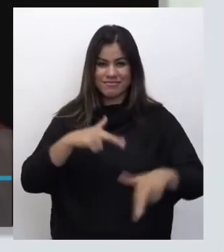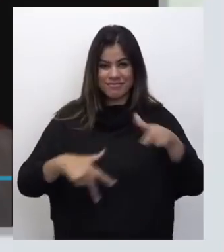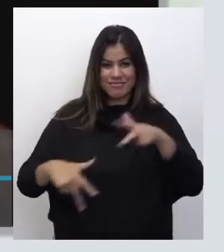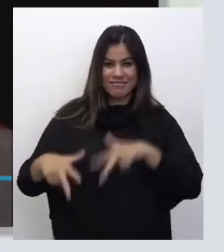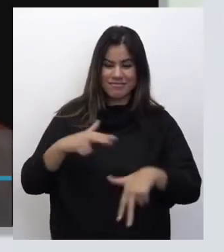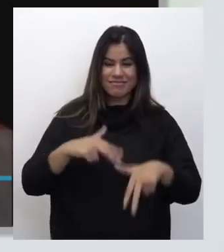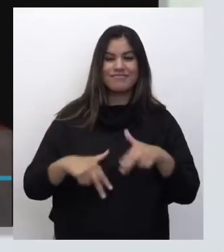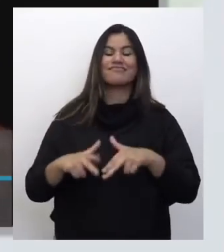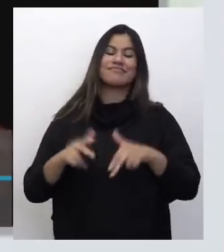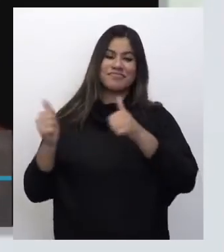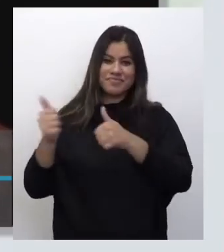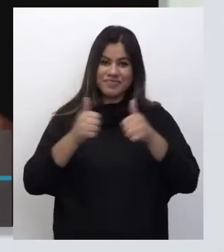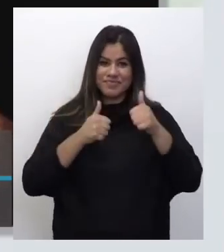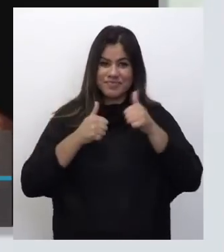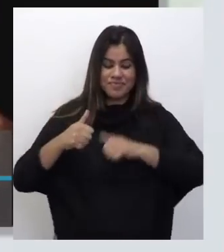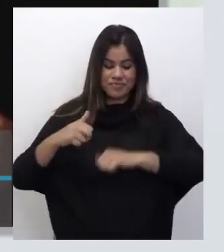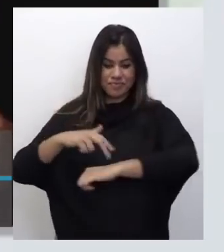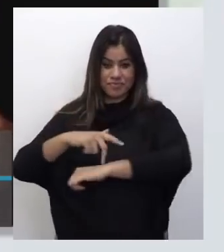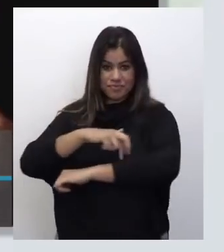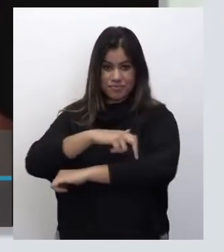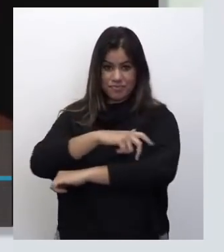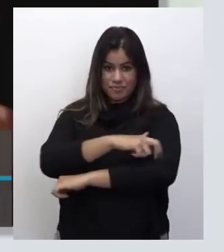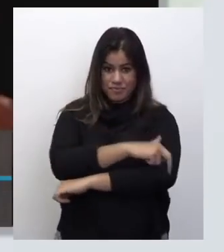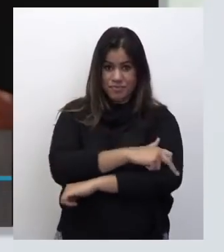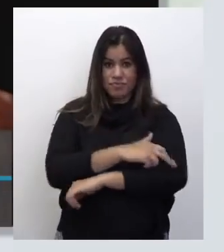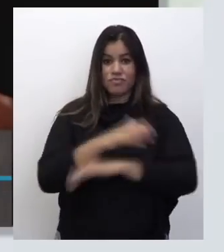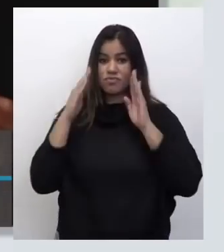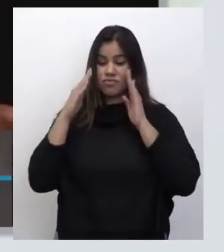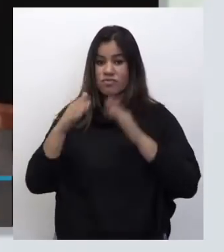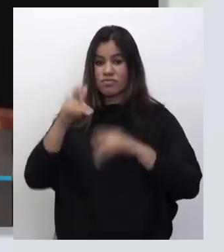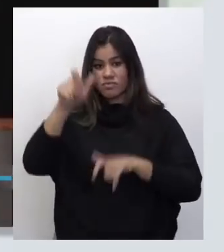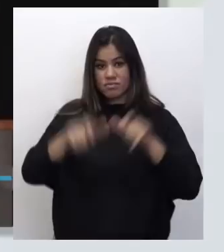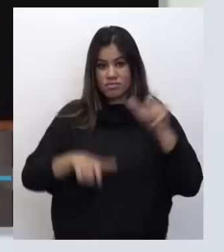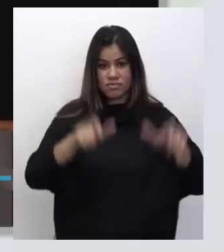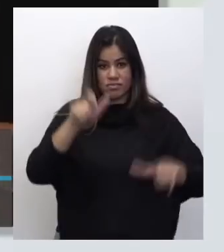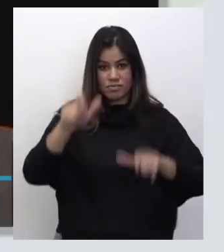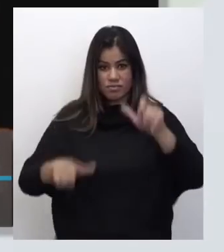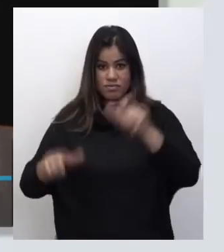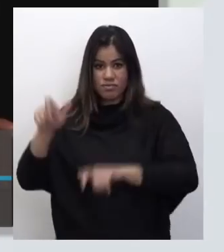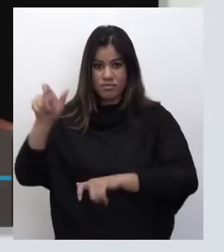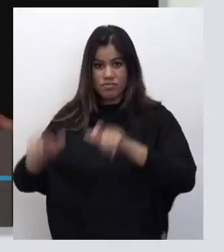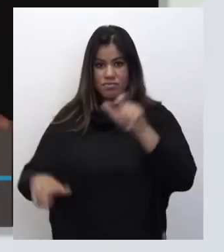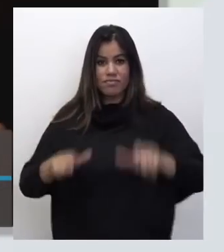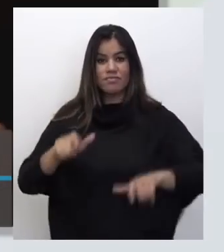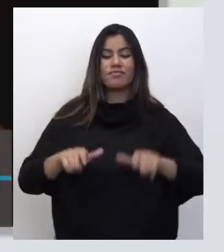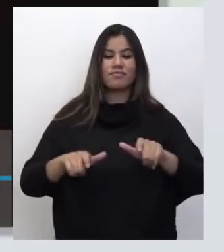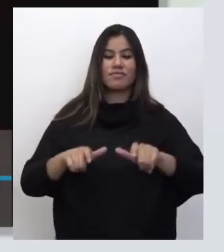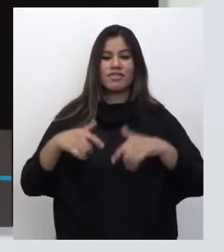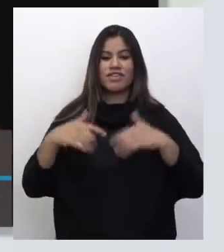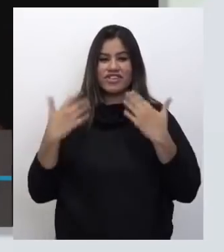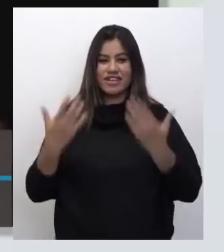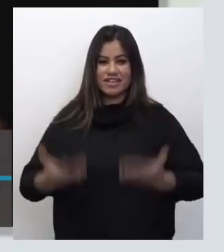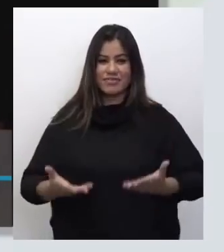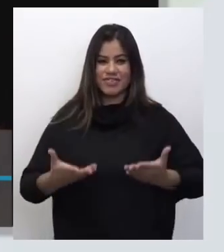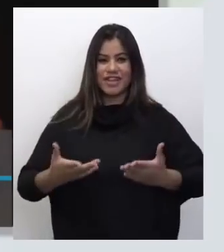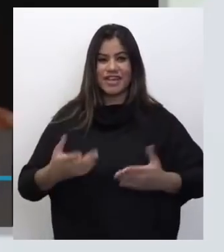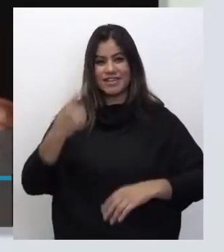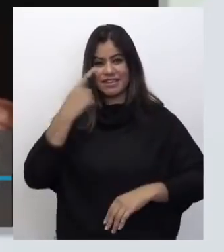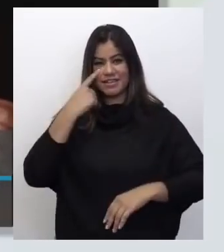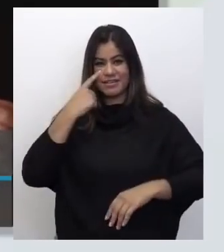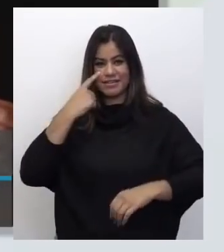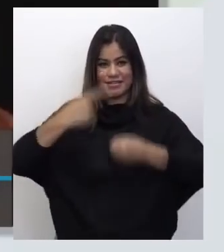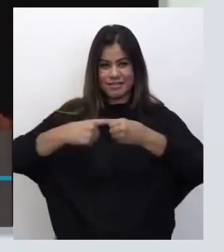de passagem, calçadões mais voltados para os pedestres. Mas isso é o que eu gostaria de ver da minha